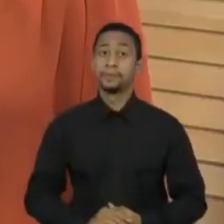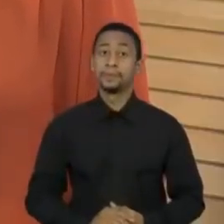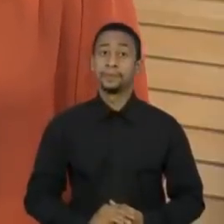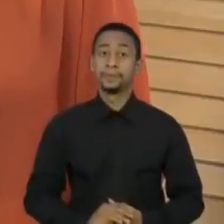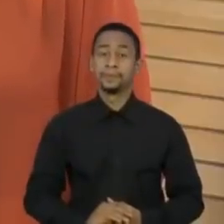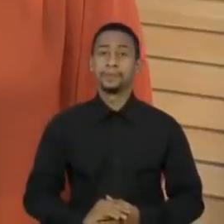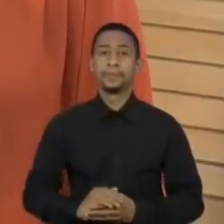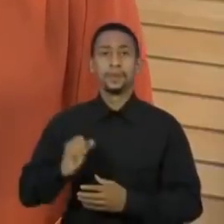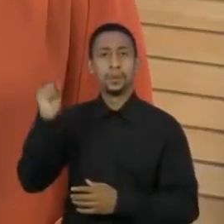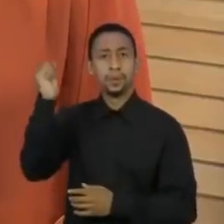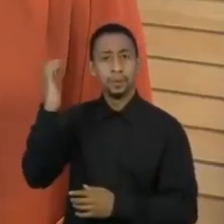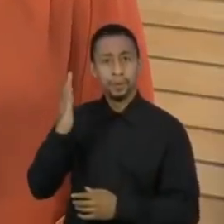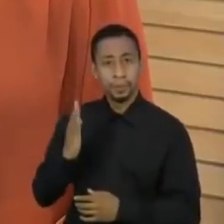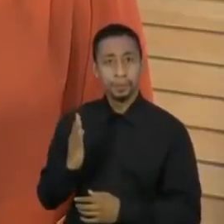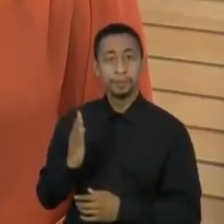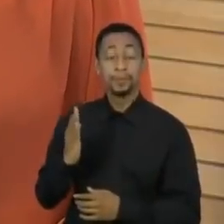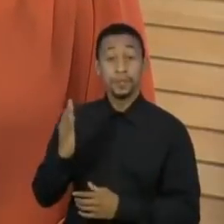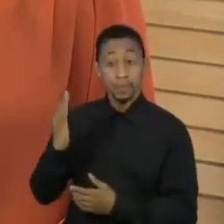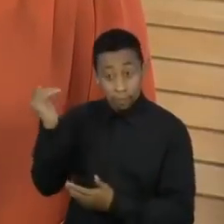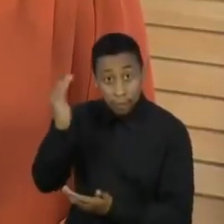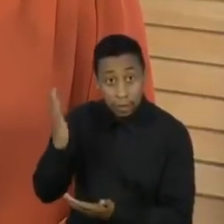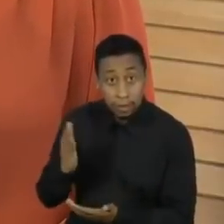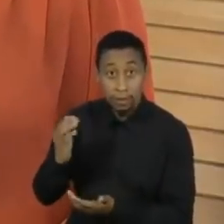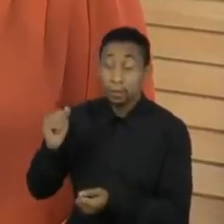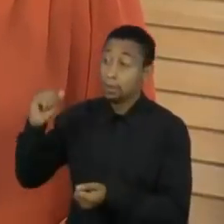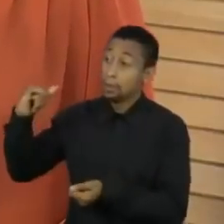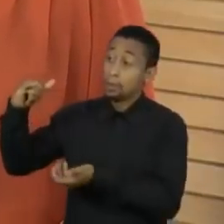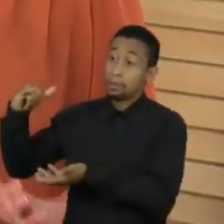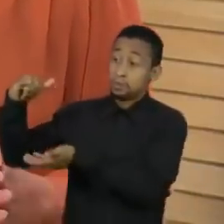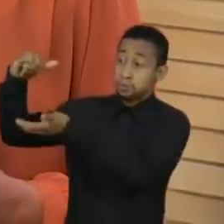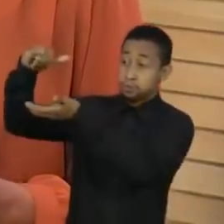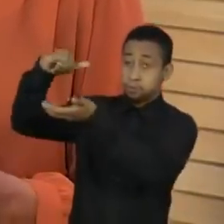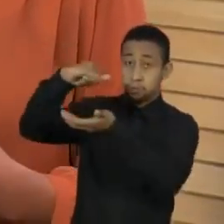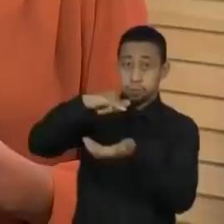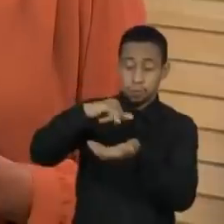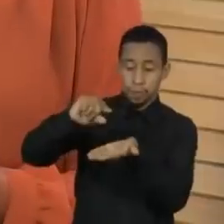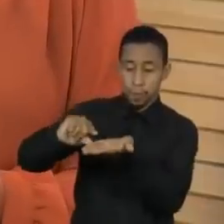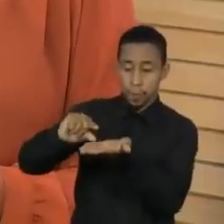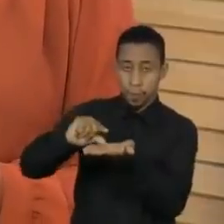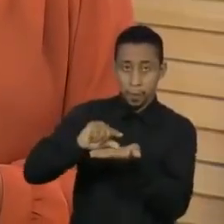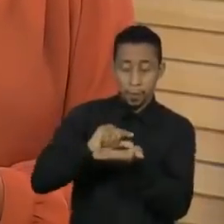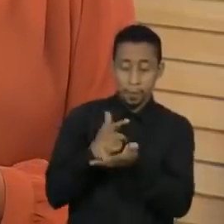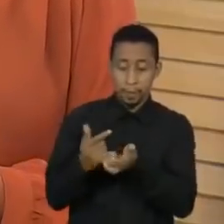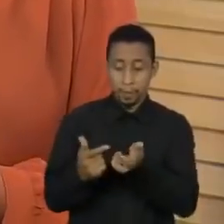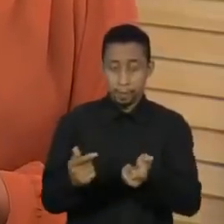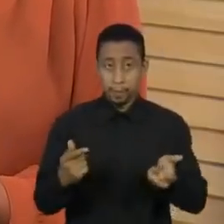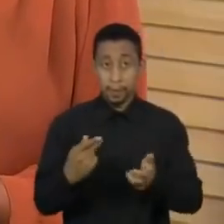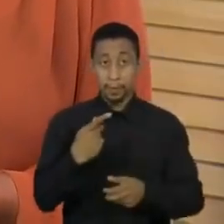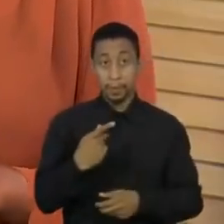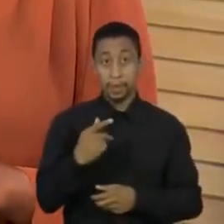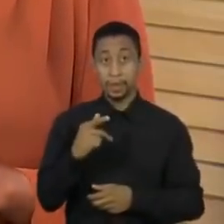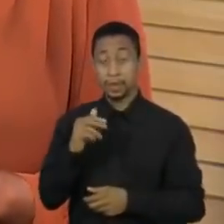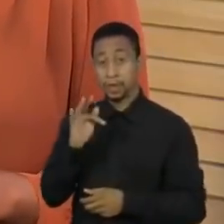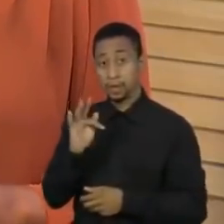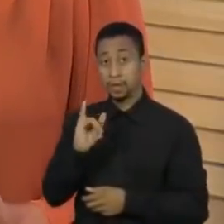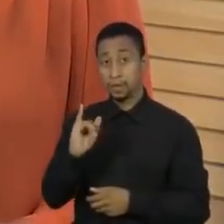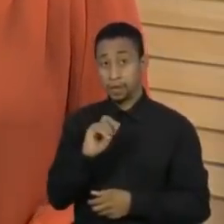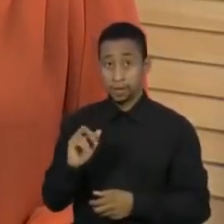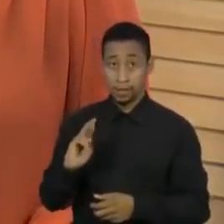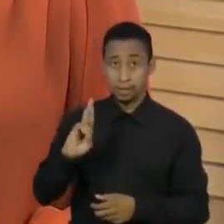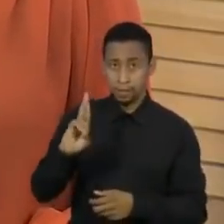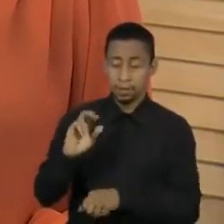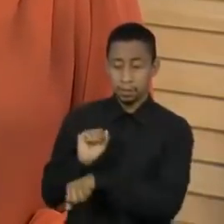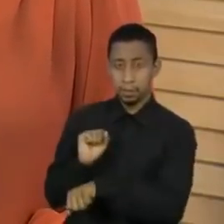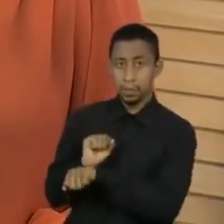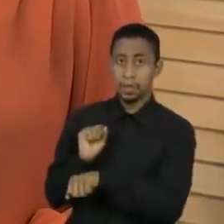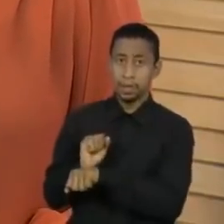e o Brasil o Brasil Recebe nova remessa as vacinas contra o coronavírus tiveram a nessa em estocadas à espera